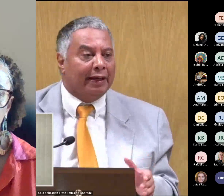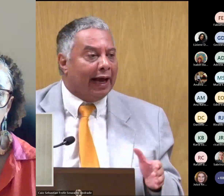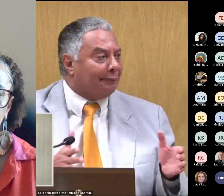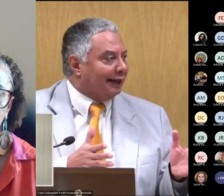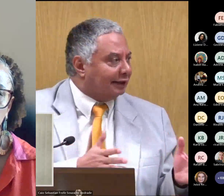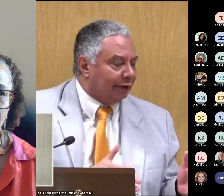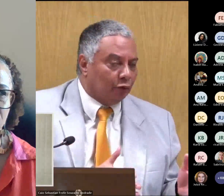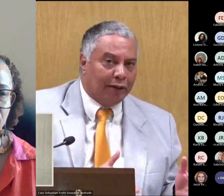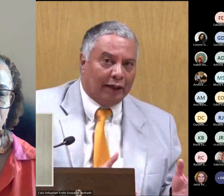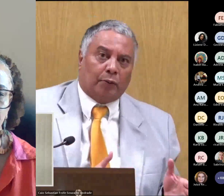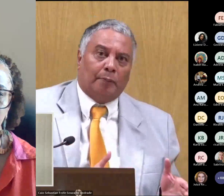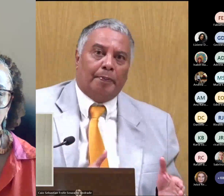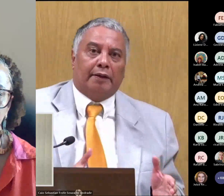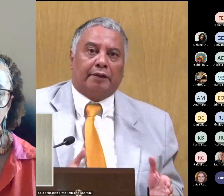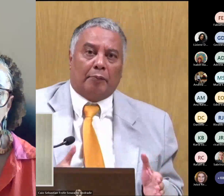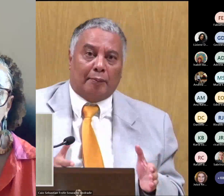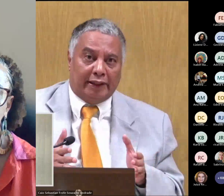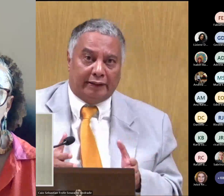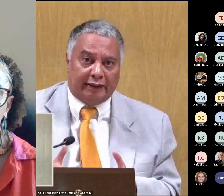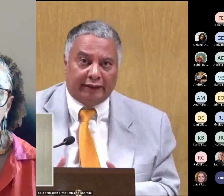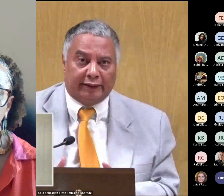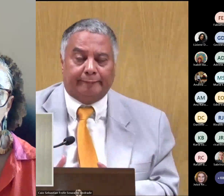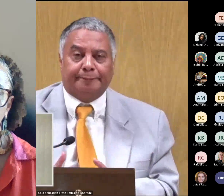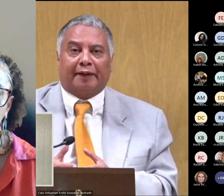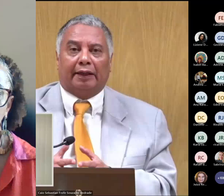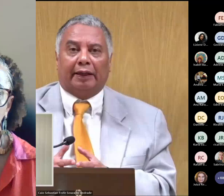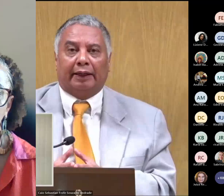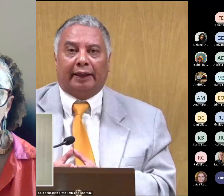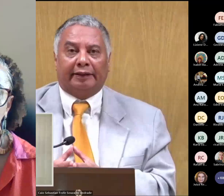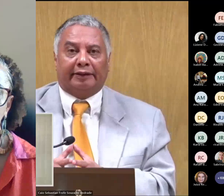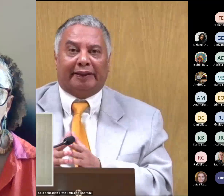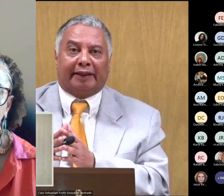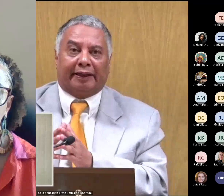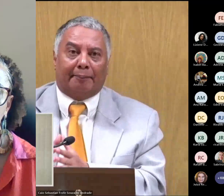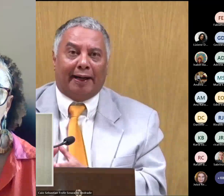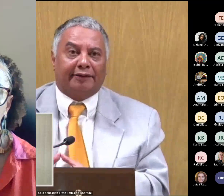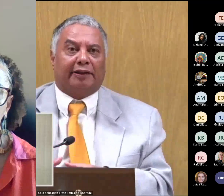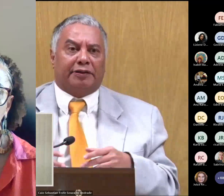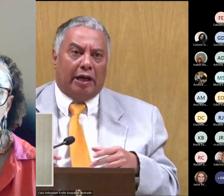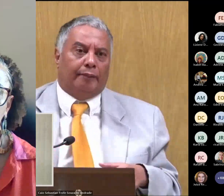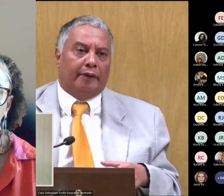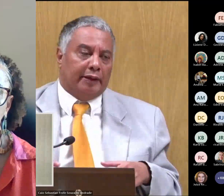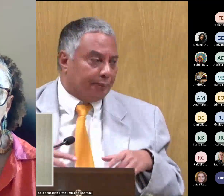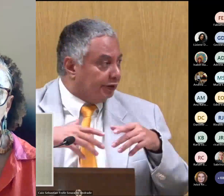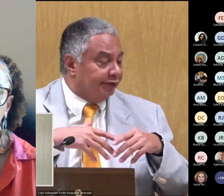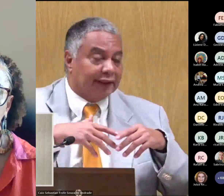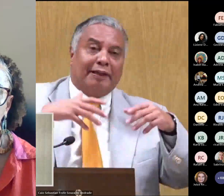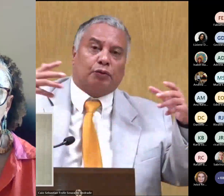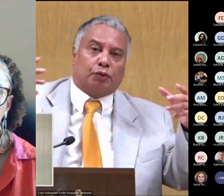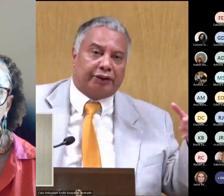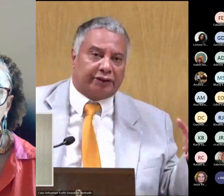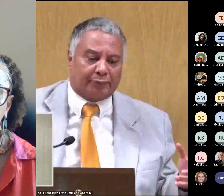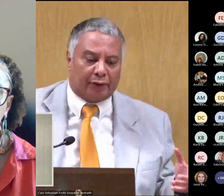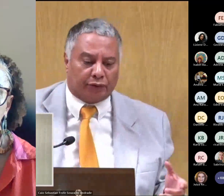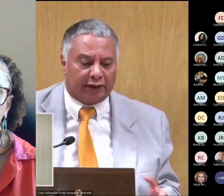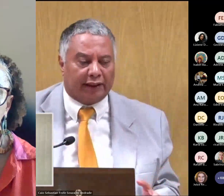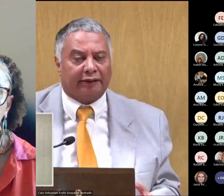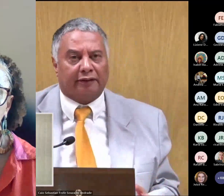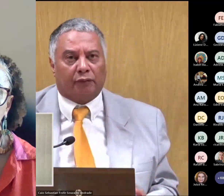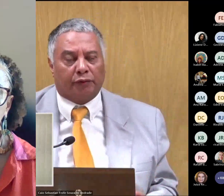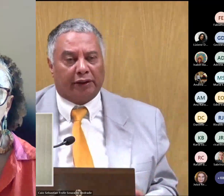a presidente do banco que é uma mulher negra eh lgbtq a mais já disse não depois devidamente autorizado pelo